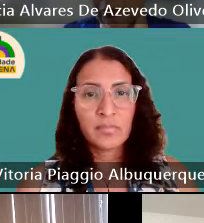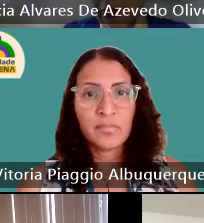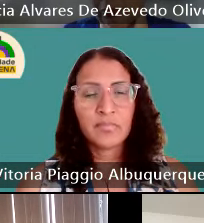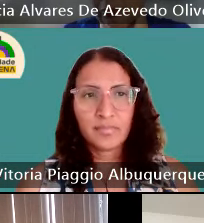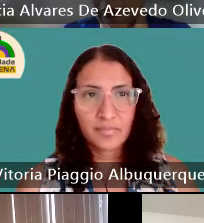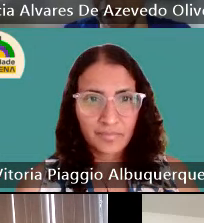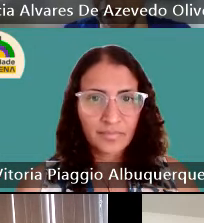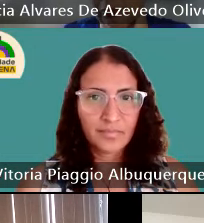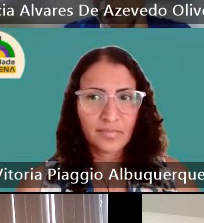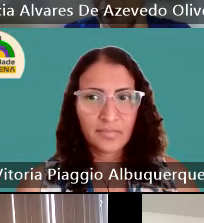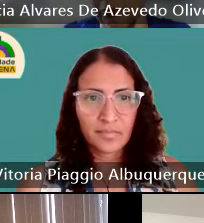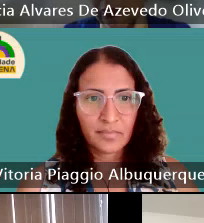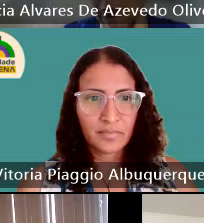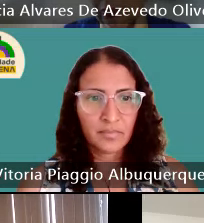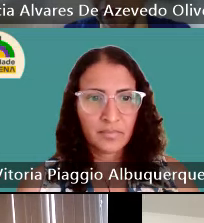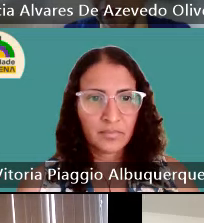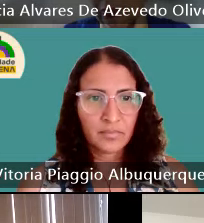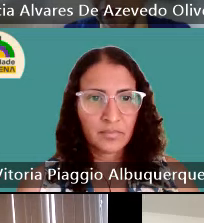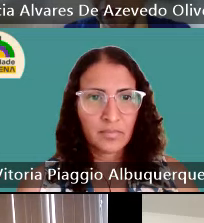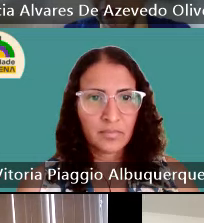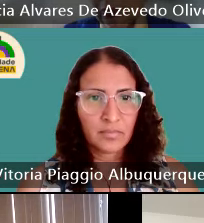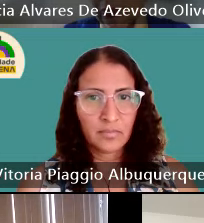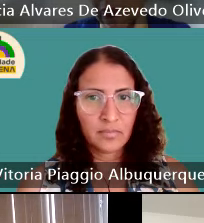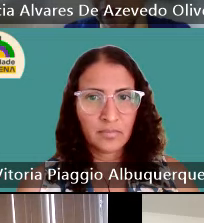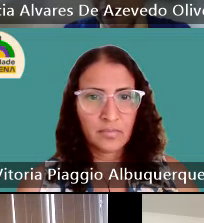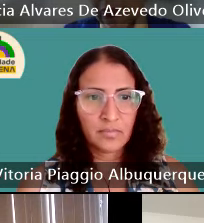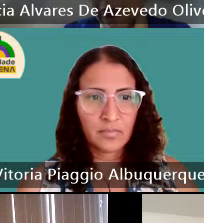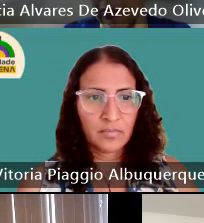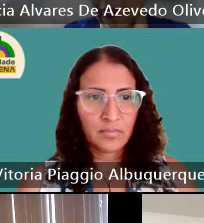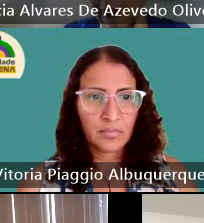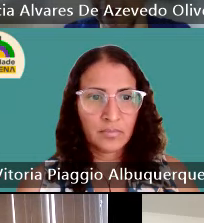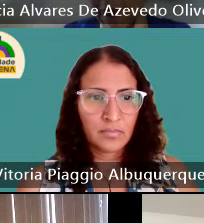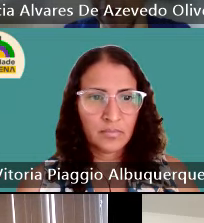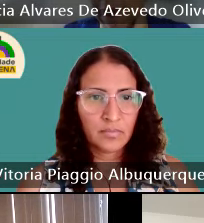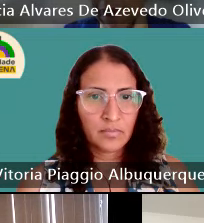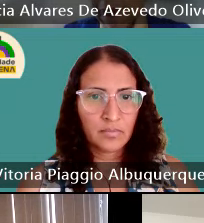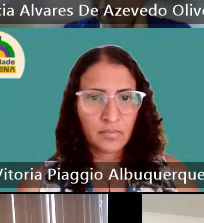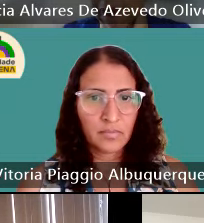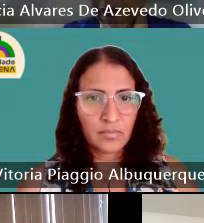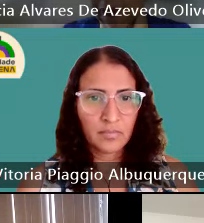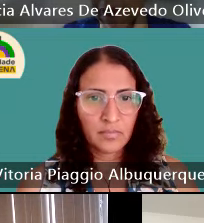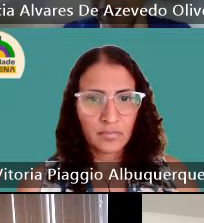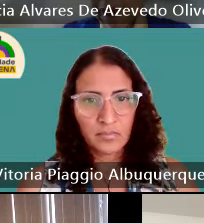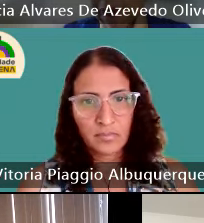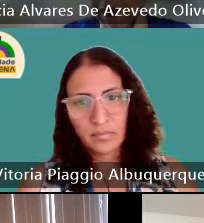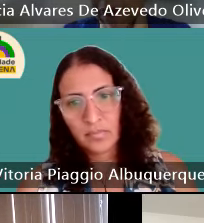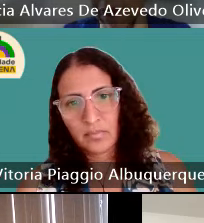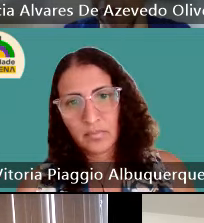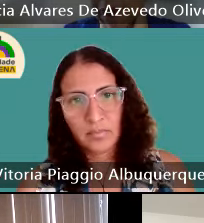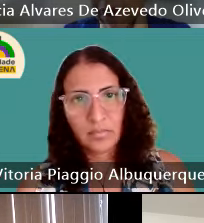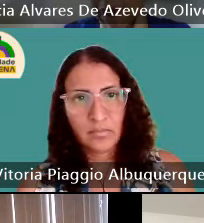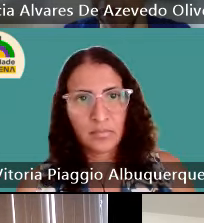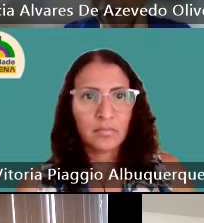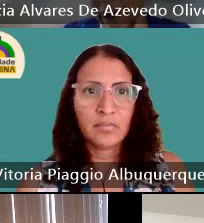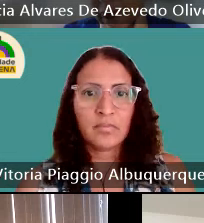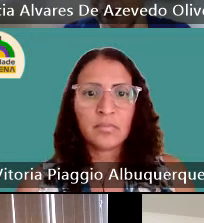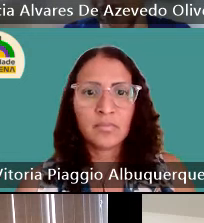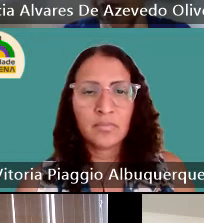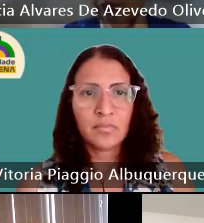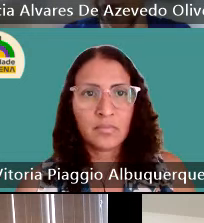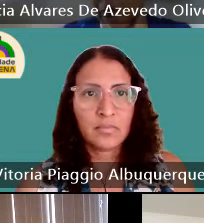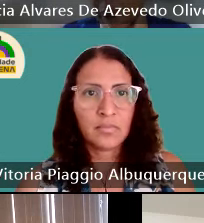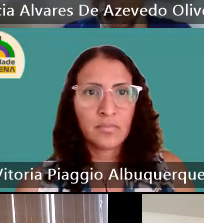constante troca e a própria abertura A nossa abertura né a a a receber a gente fala os feedbacks